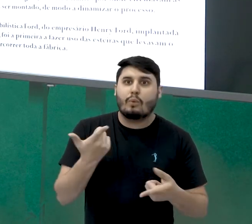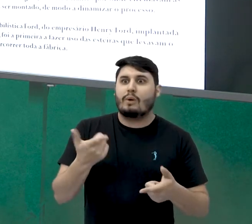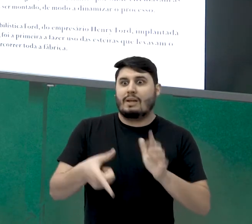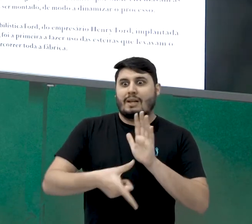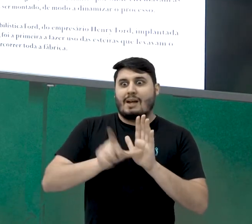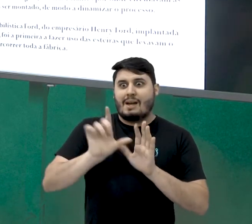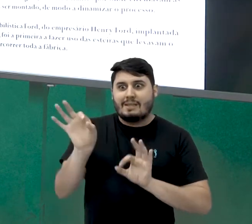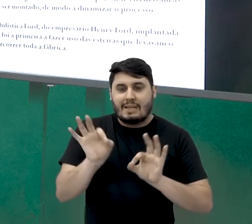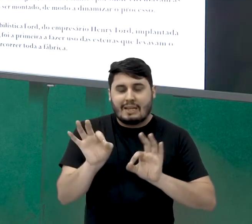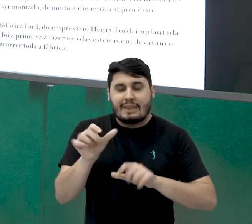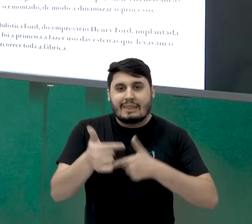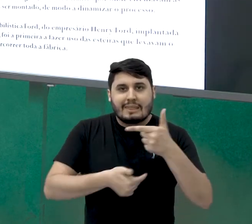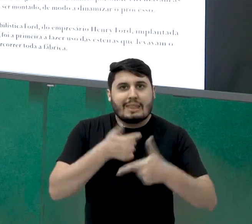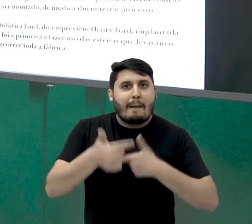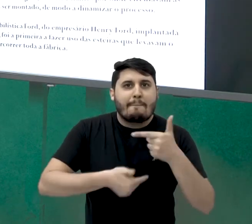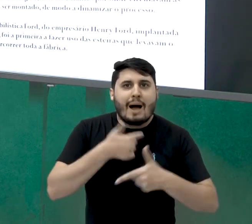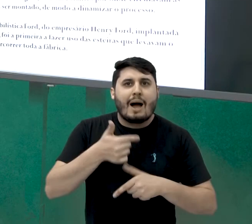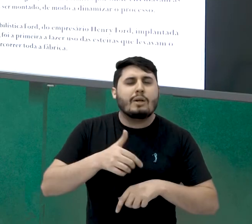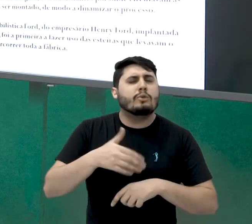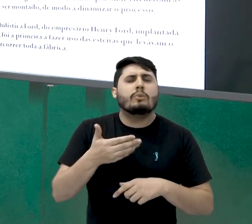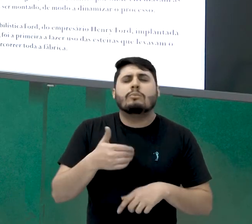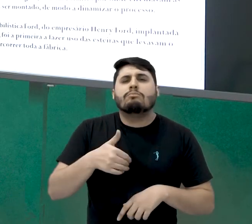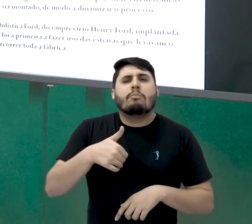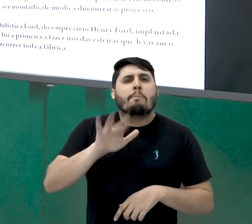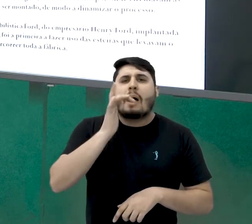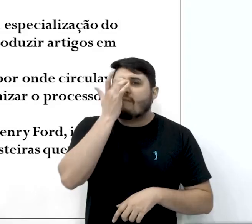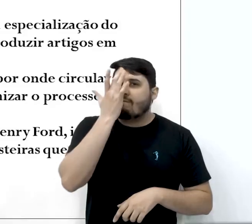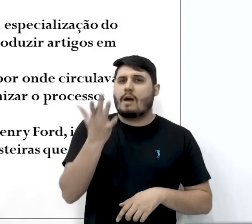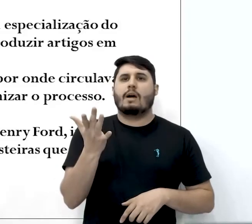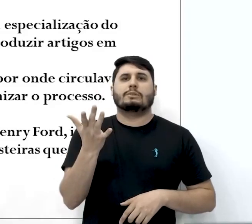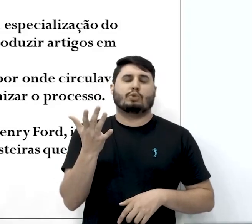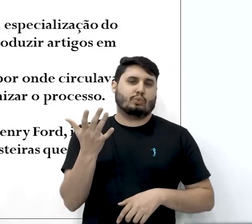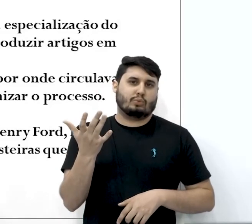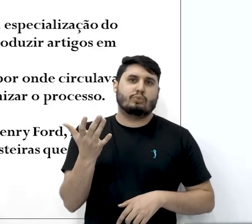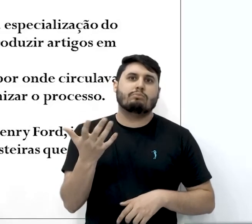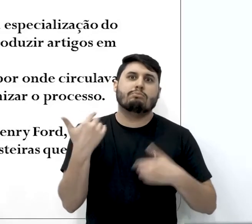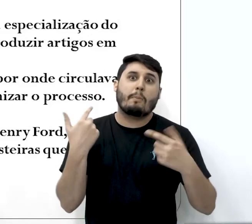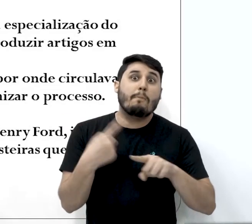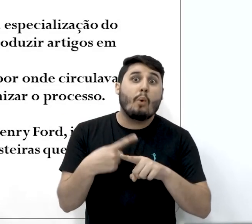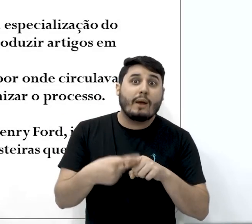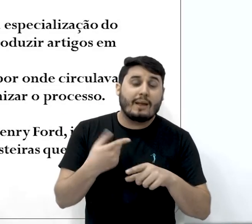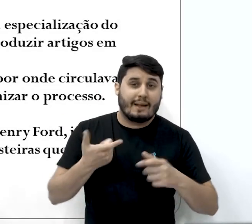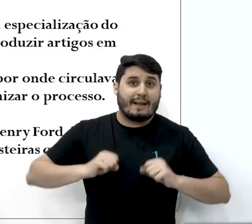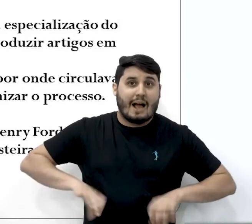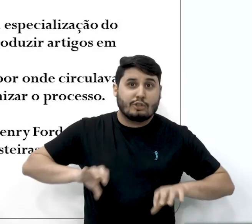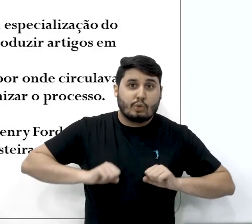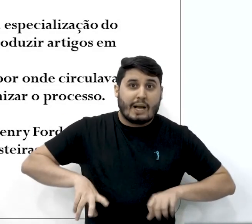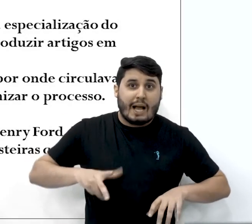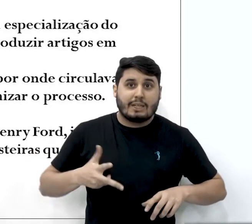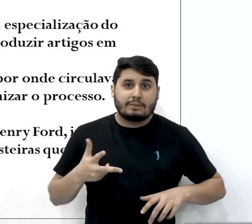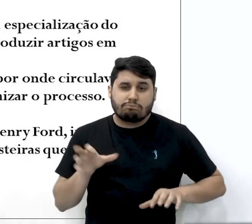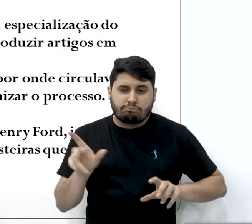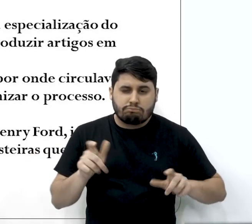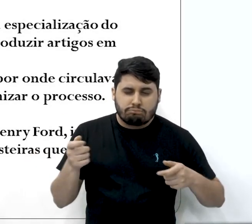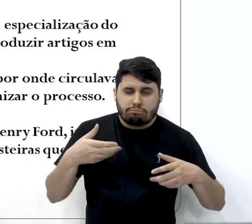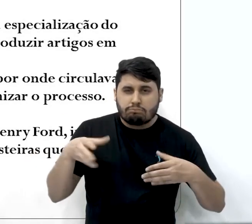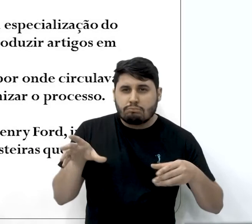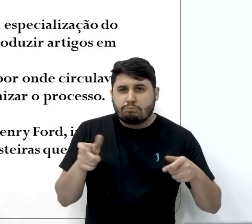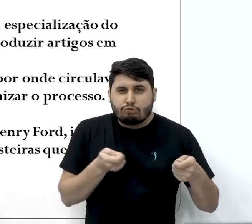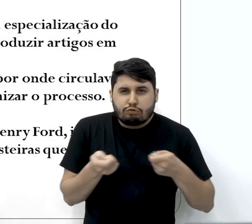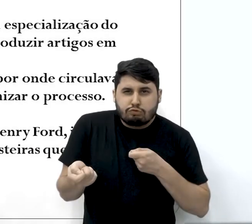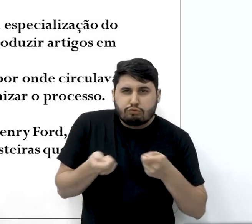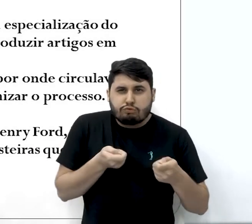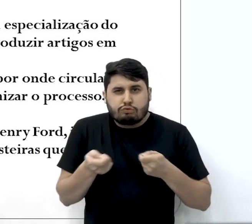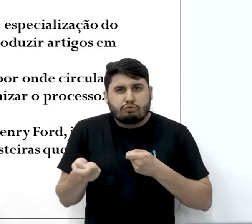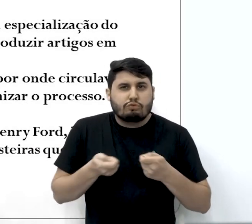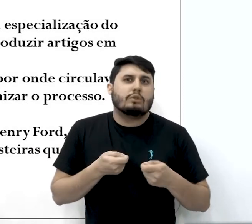isso quer dizer? Que os produtos se tornaram mais acessíveis. Cortou-se gastos extras e esse produto tornou-se mais acessível. Por